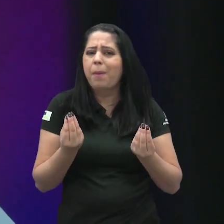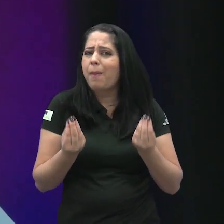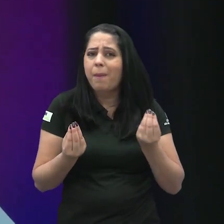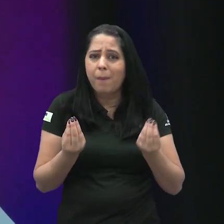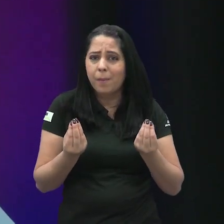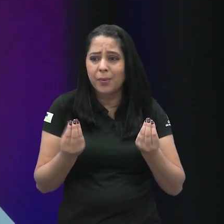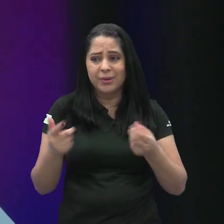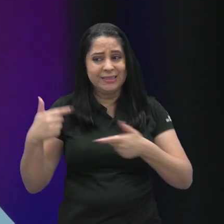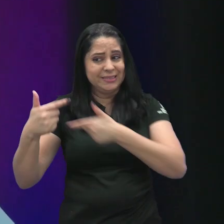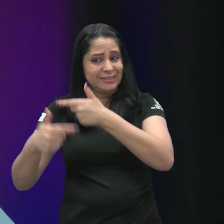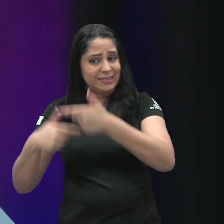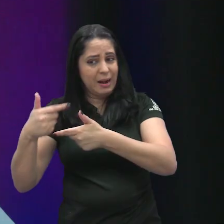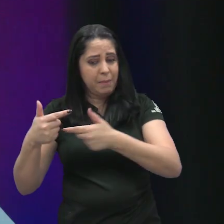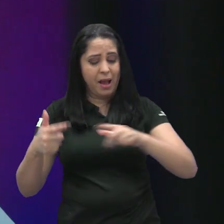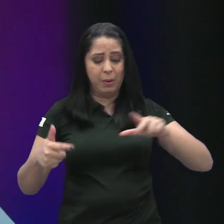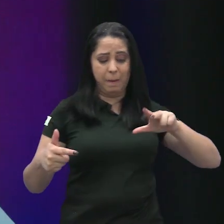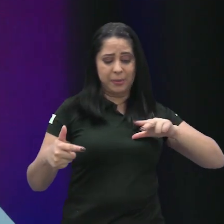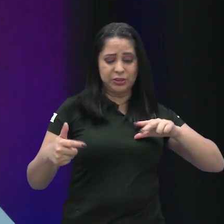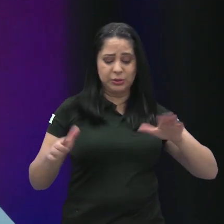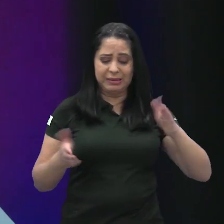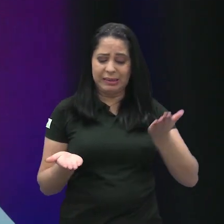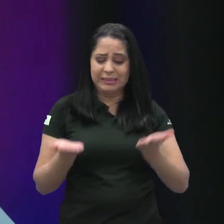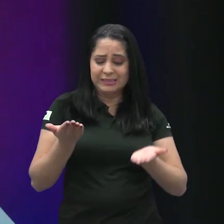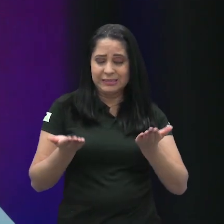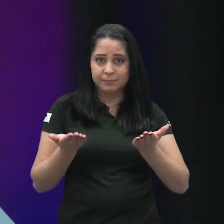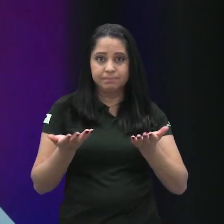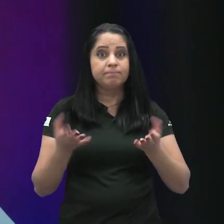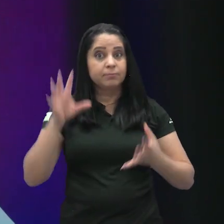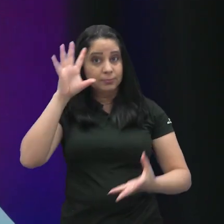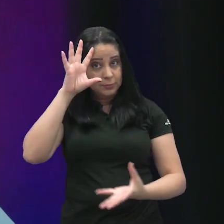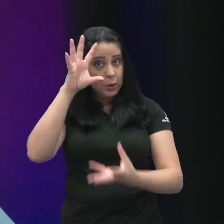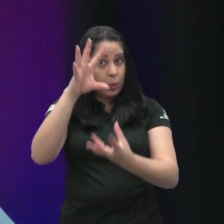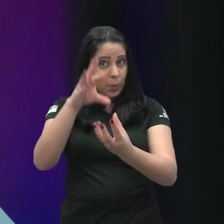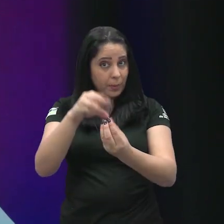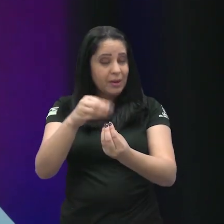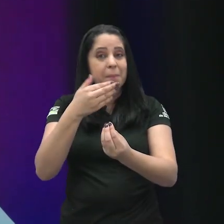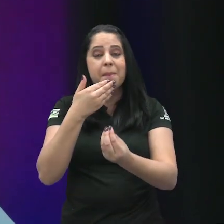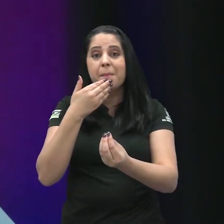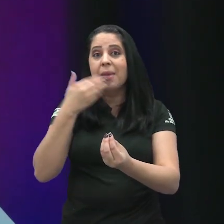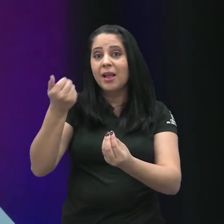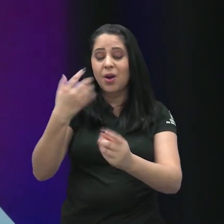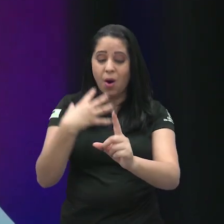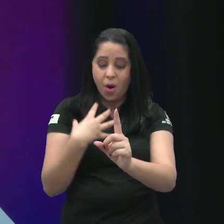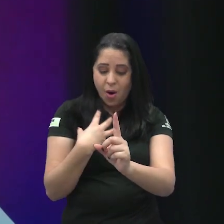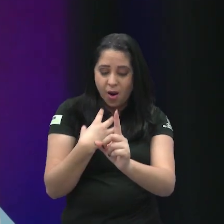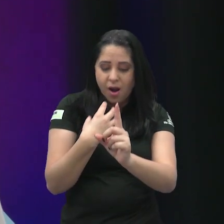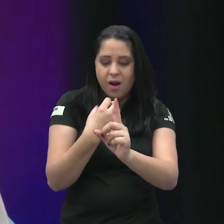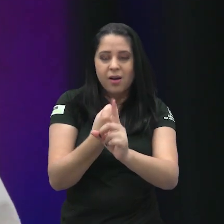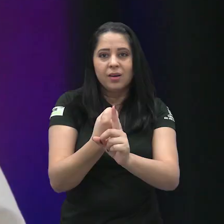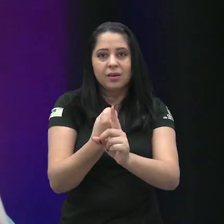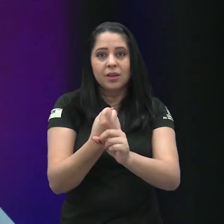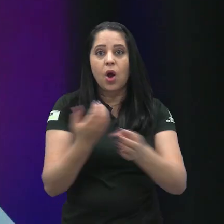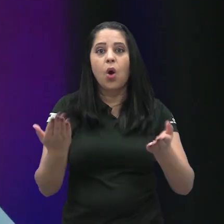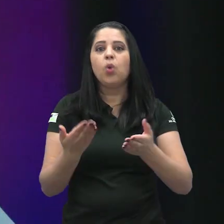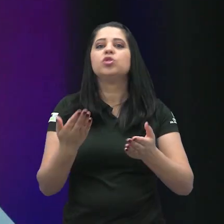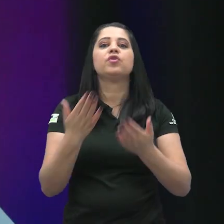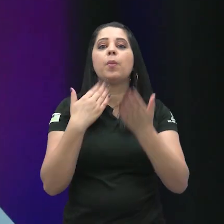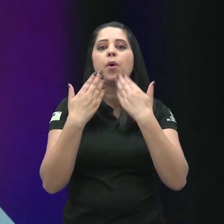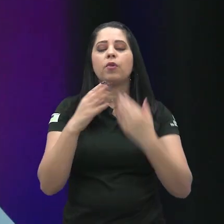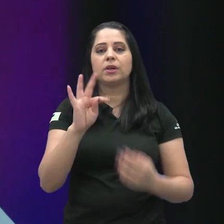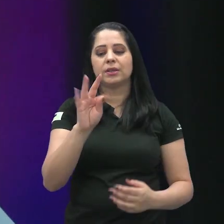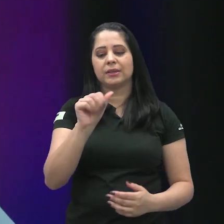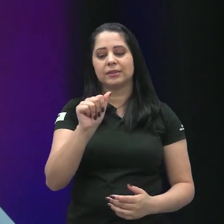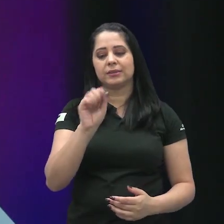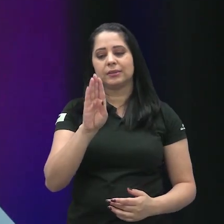esteja equilibrado entre trabalho e vida pessoal. Para entendermos mais e nos inspirarmos, vamos falar com Thabita